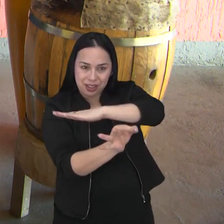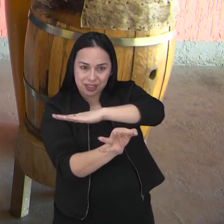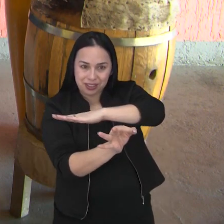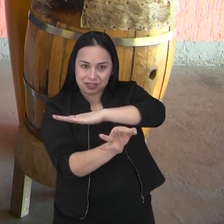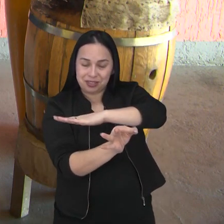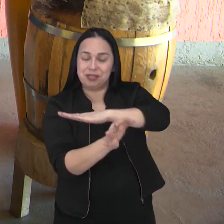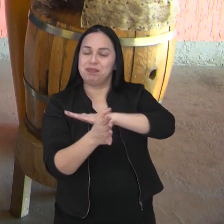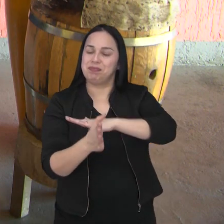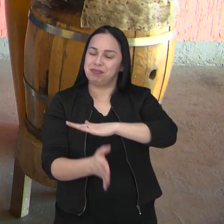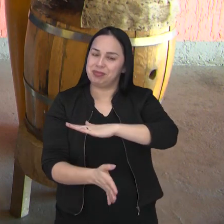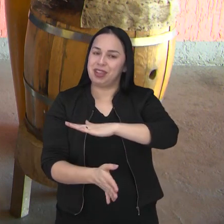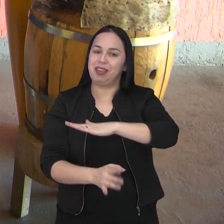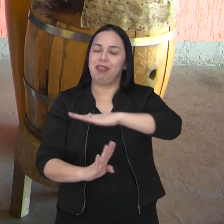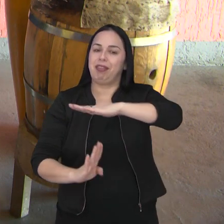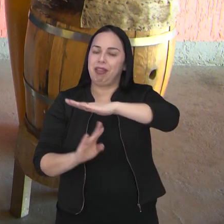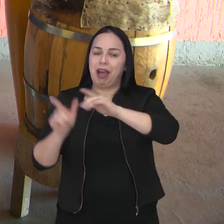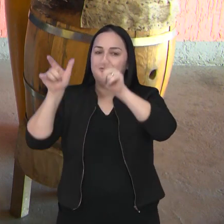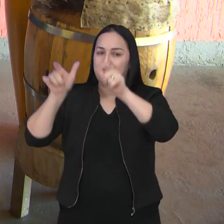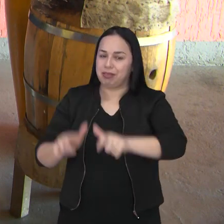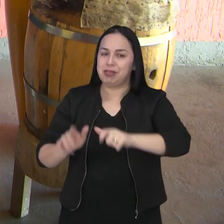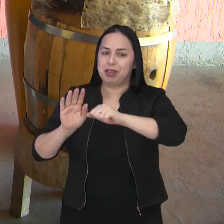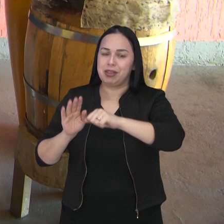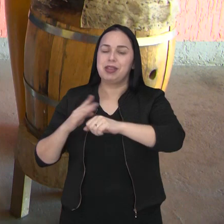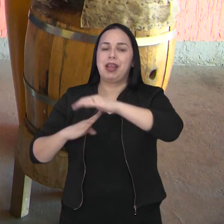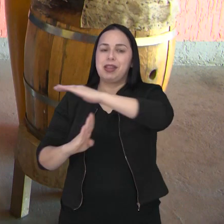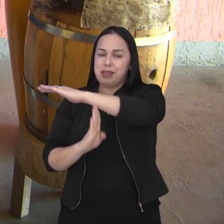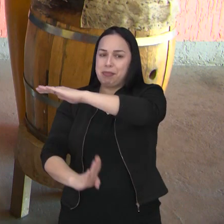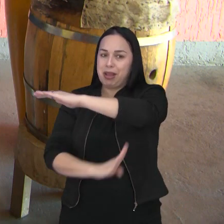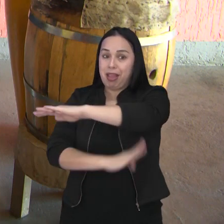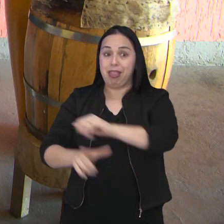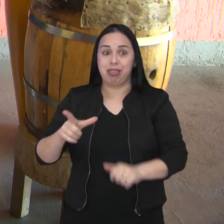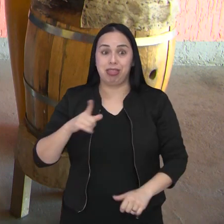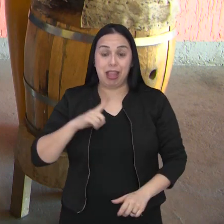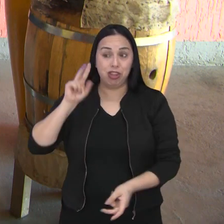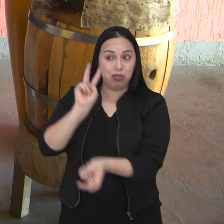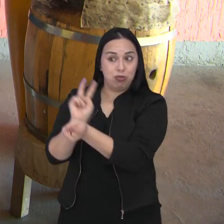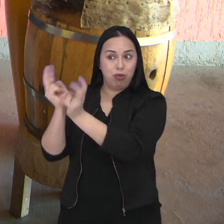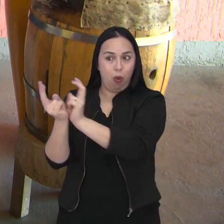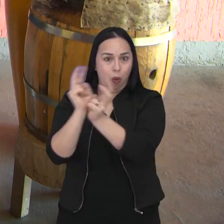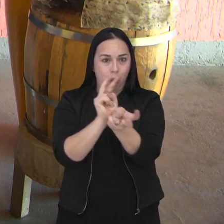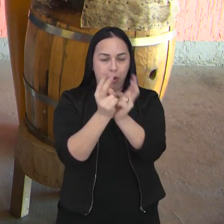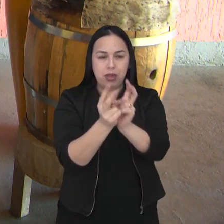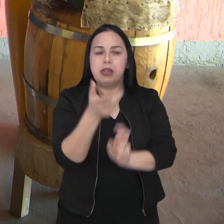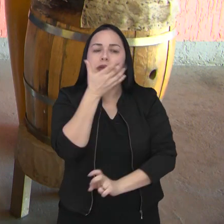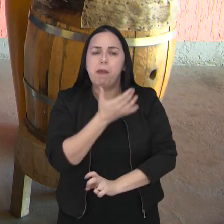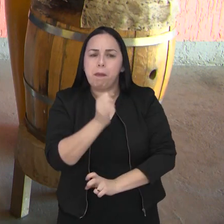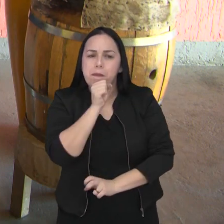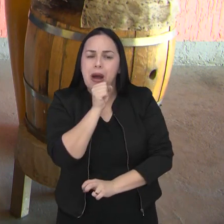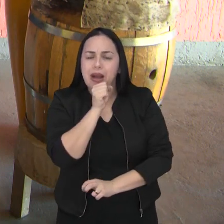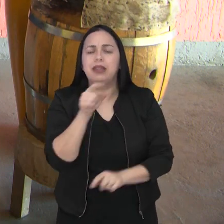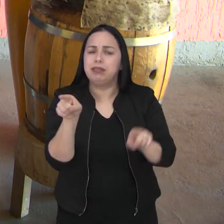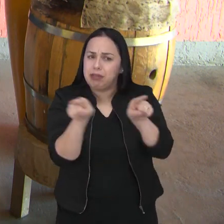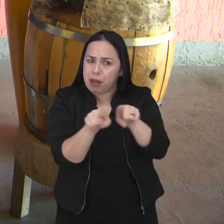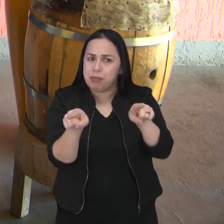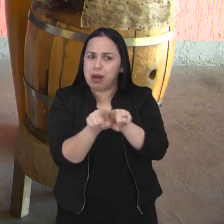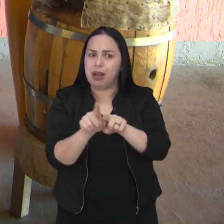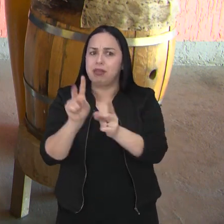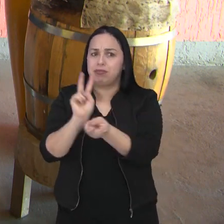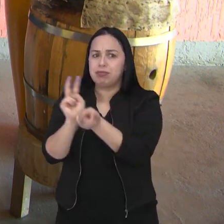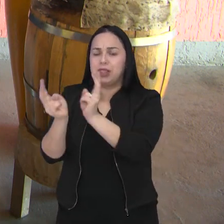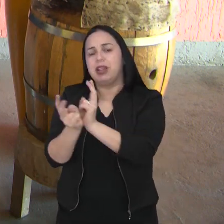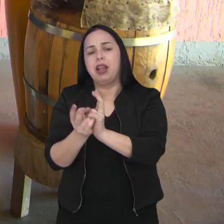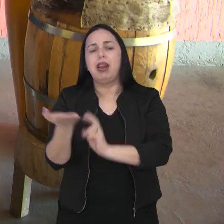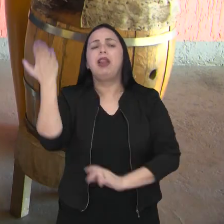Piraí. E lá eu fiquei sabendo que tem vários grupos de jongo. Seu pai também era jongueiro. Como Isso. que foi essa experiência quando você